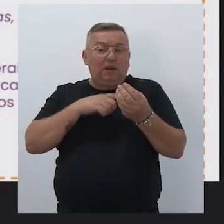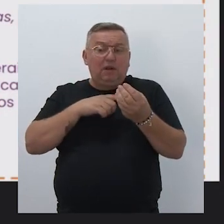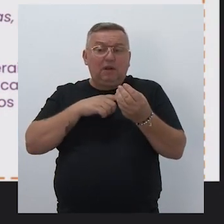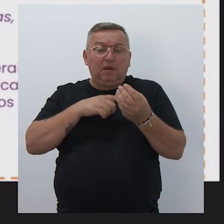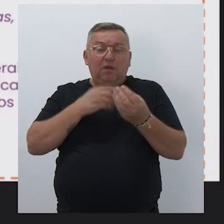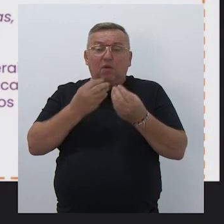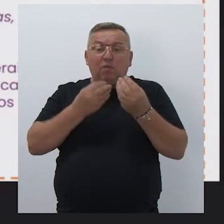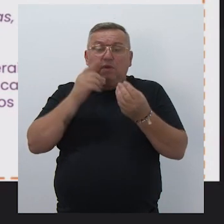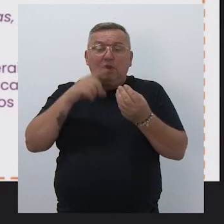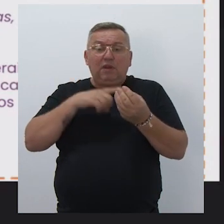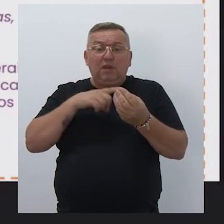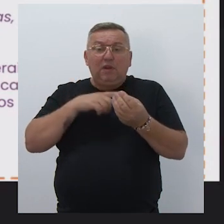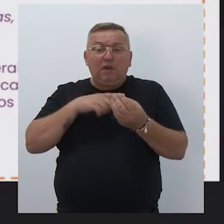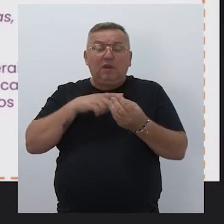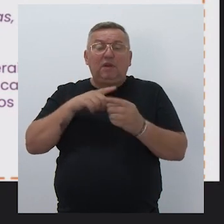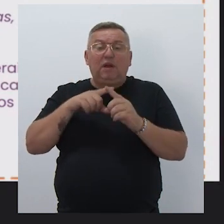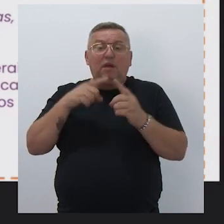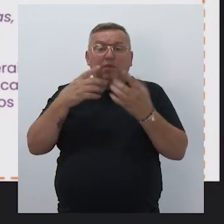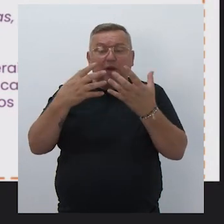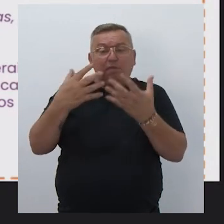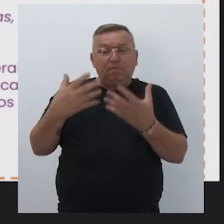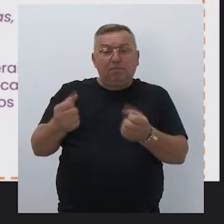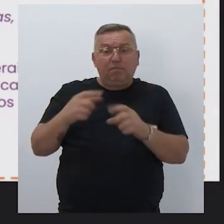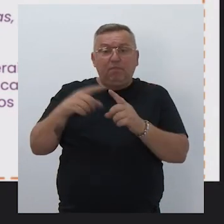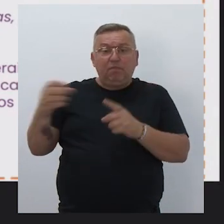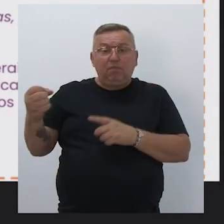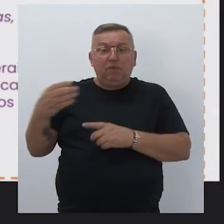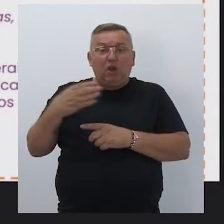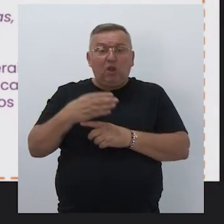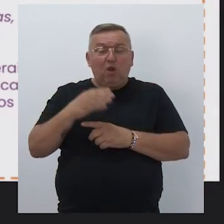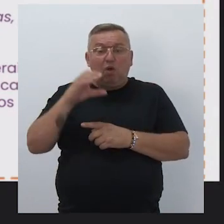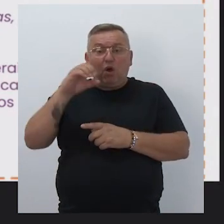como é que seria a receptividade para uma nova